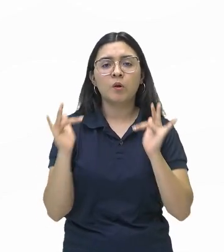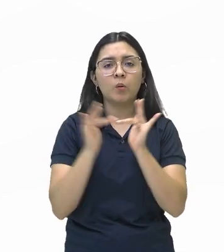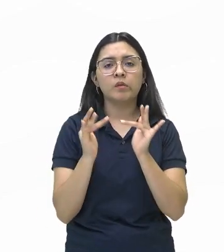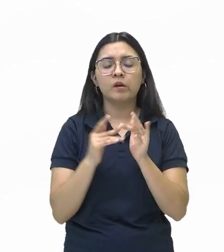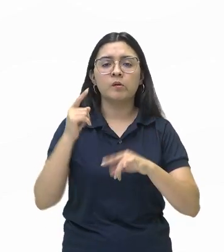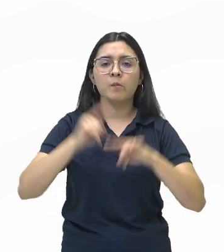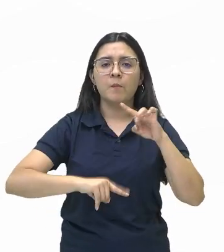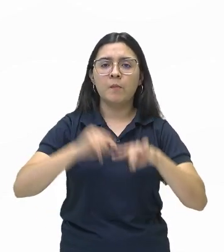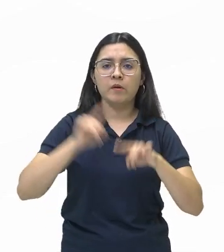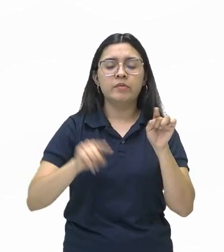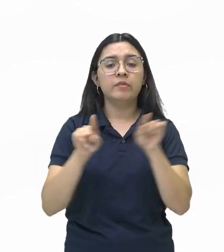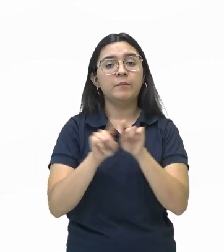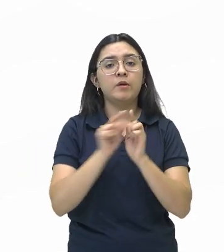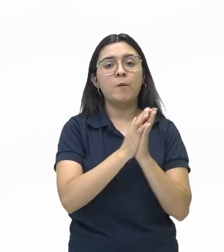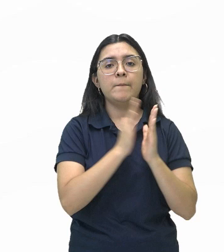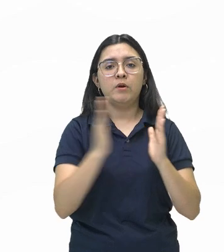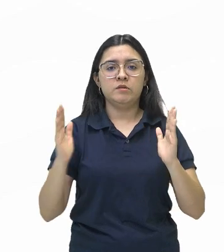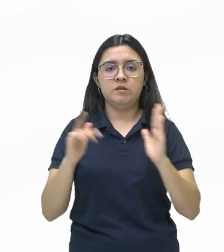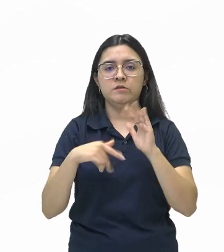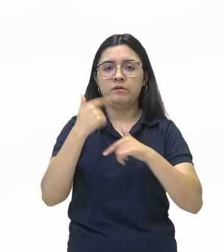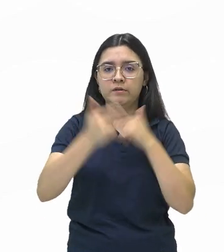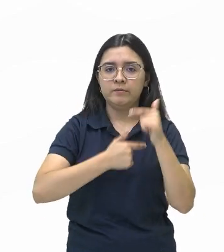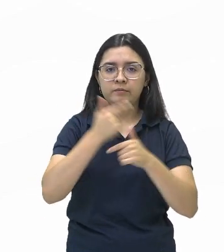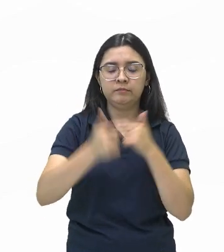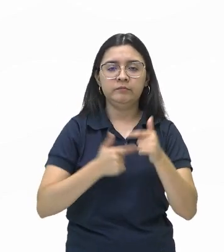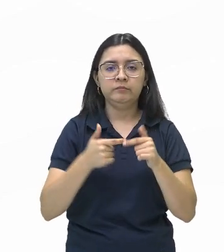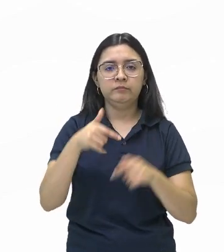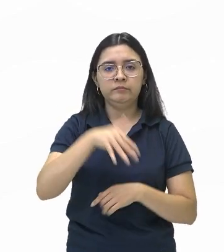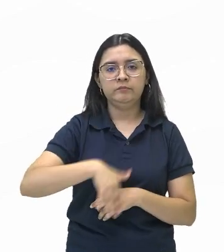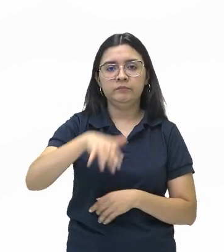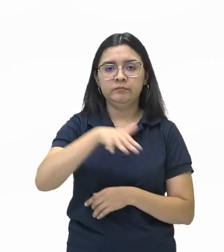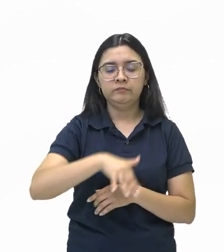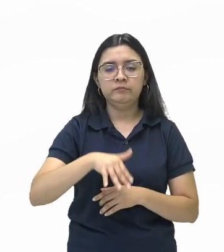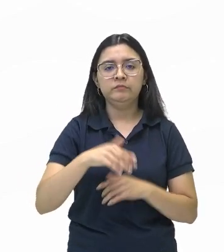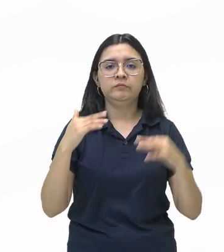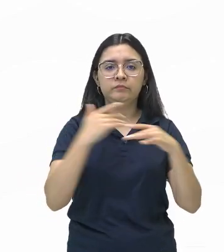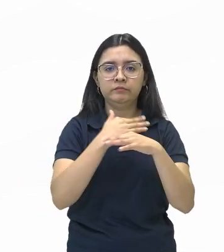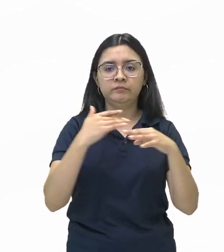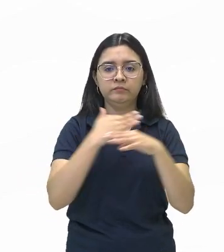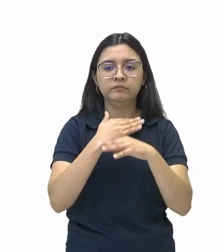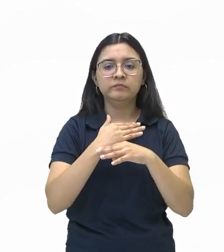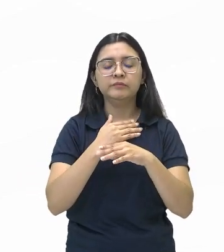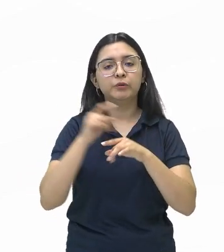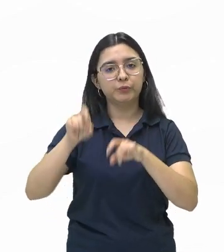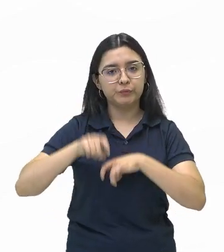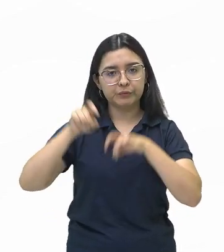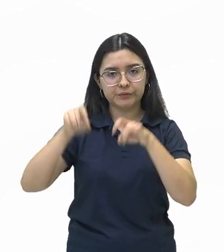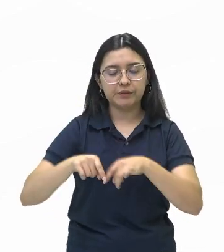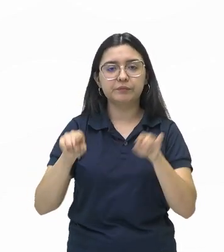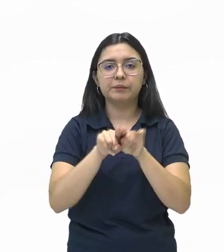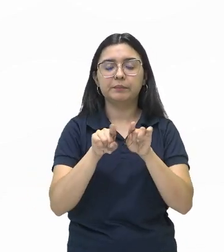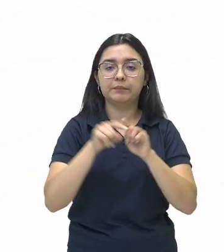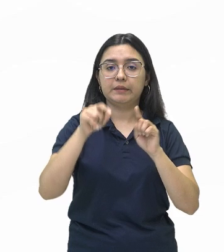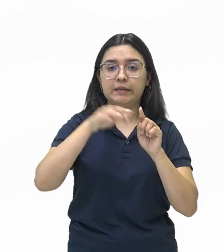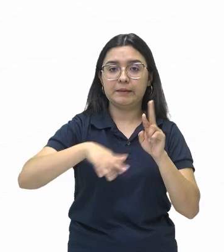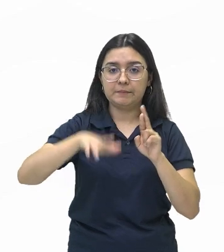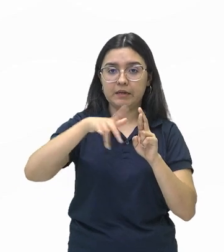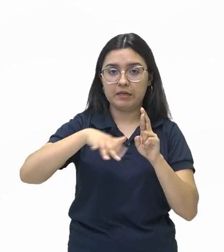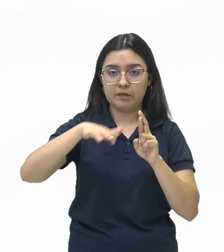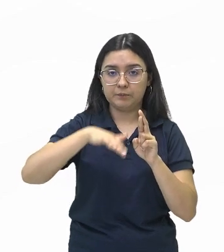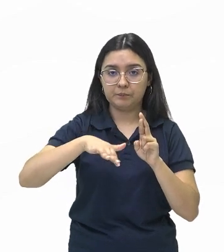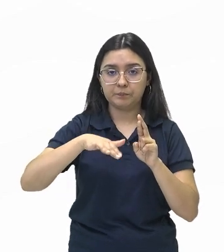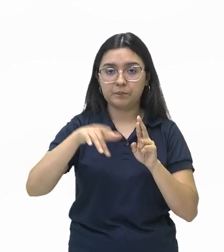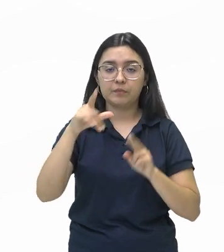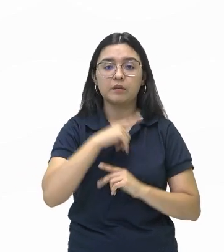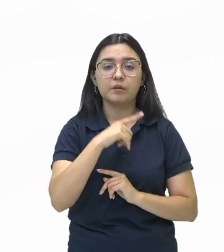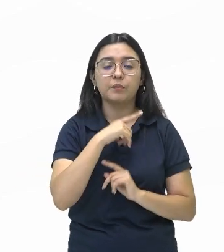produto quanto do processo de trabalho. No meio urbano, rural e ribeirinho,